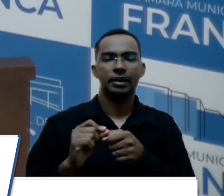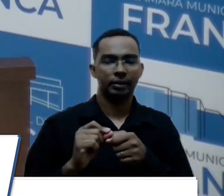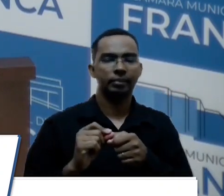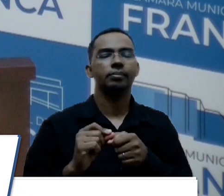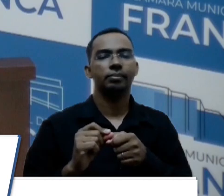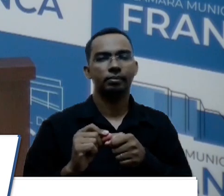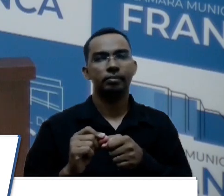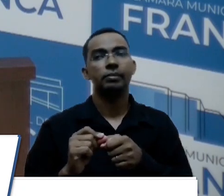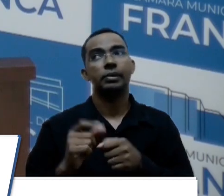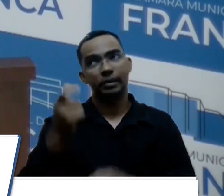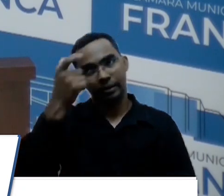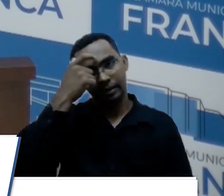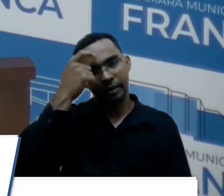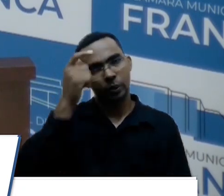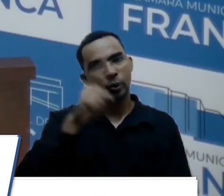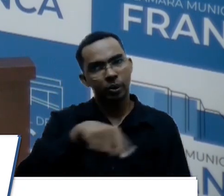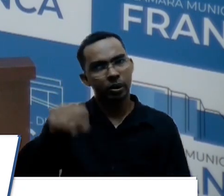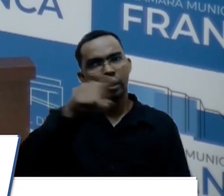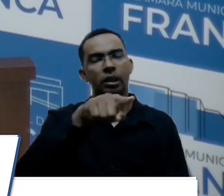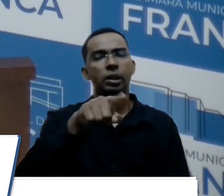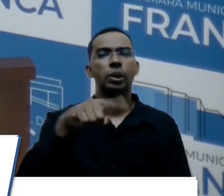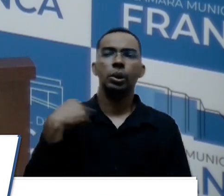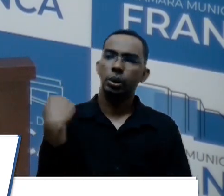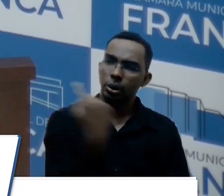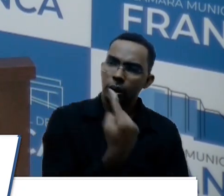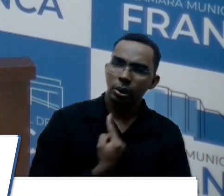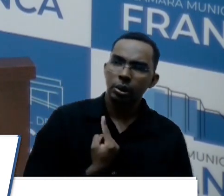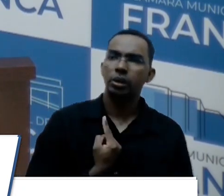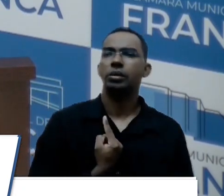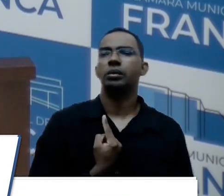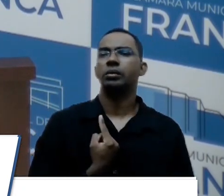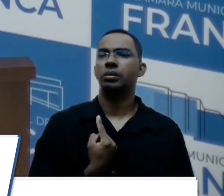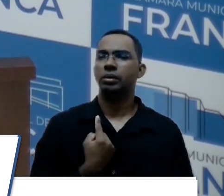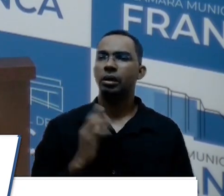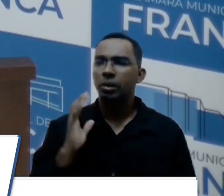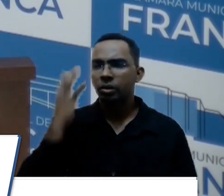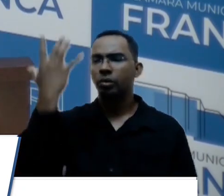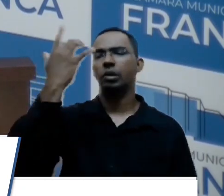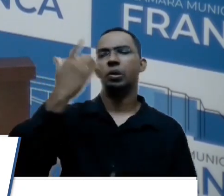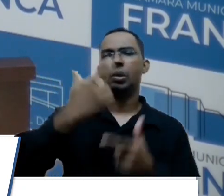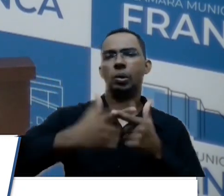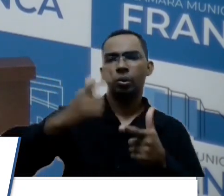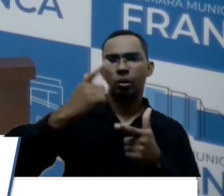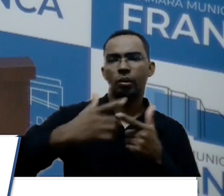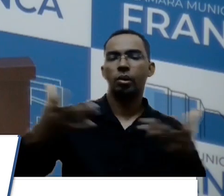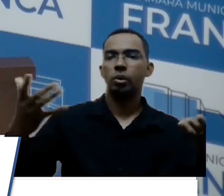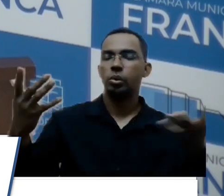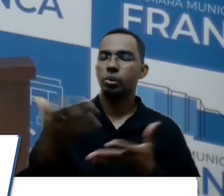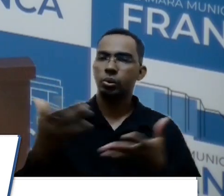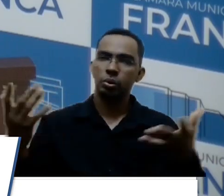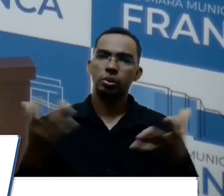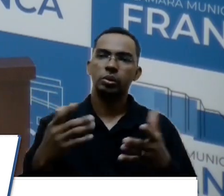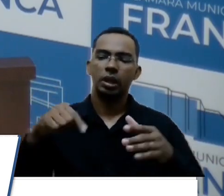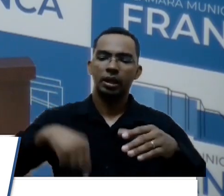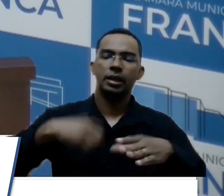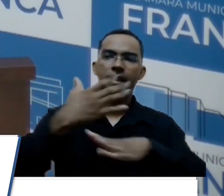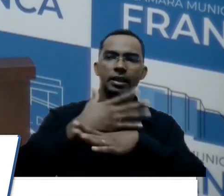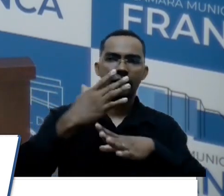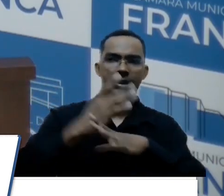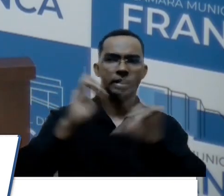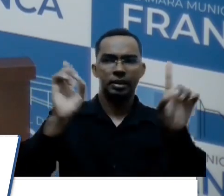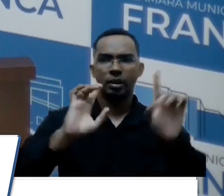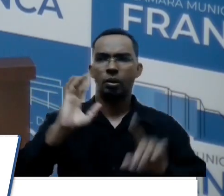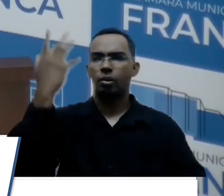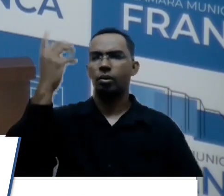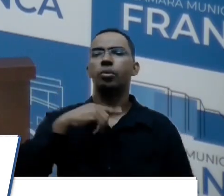ciência disso. Nós vamos solucionar o problema que hoje está na cidade. Só não vai ser